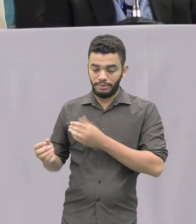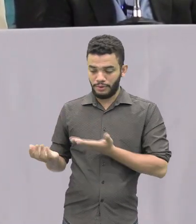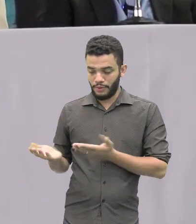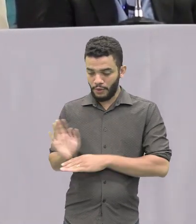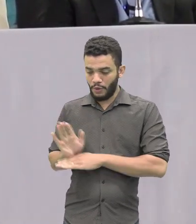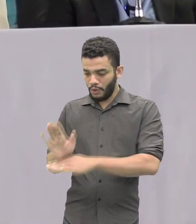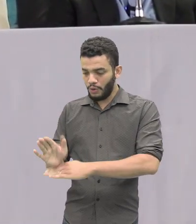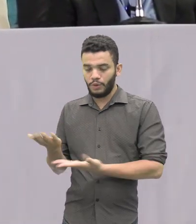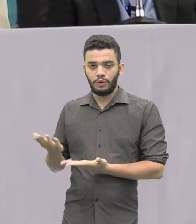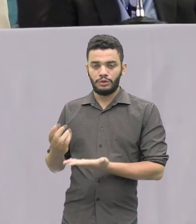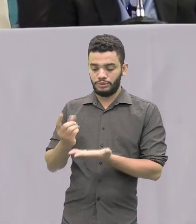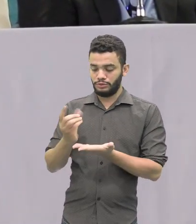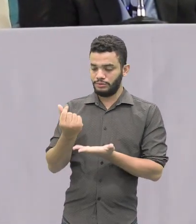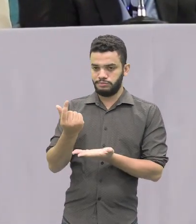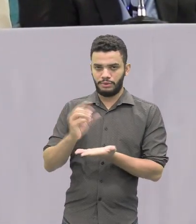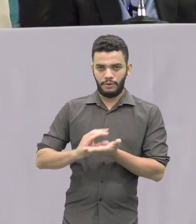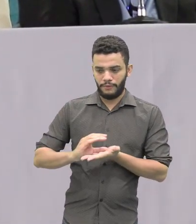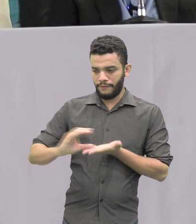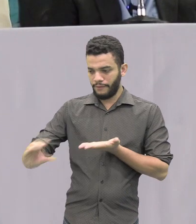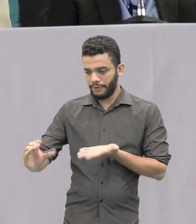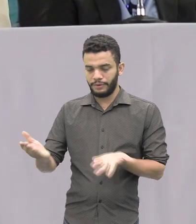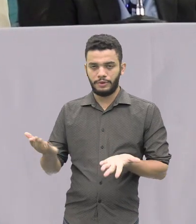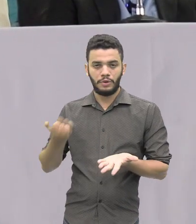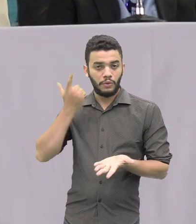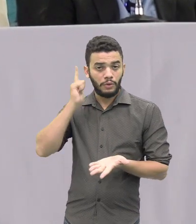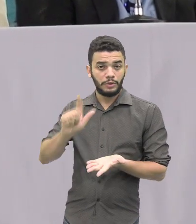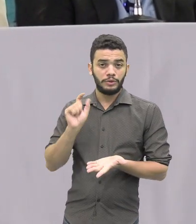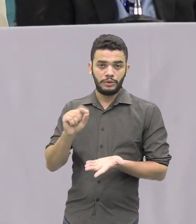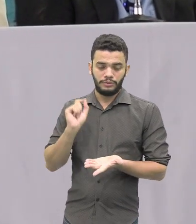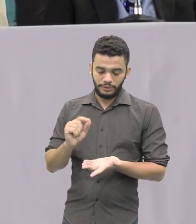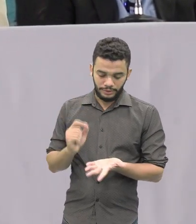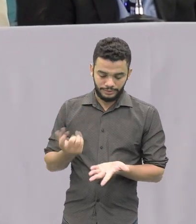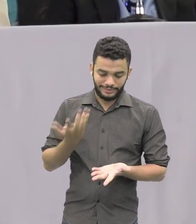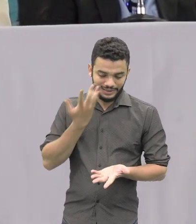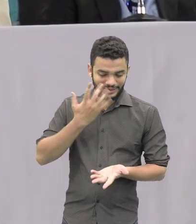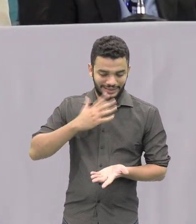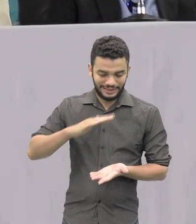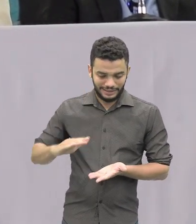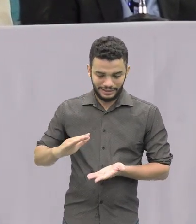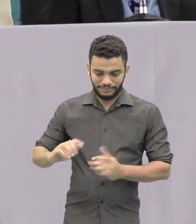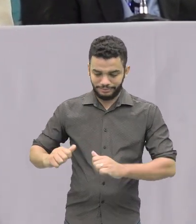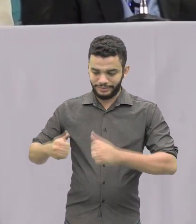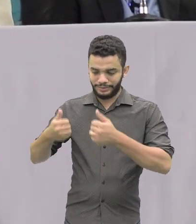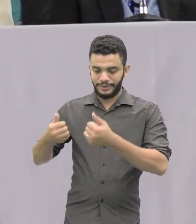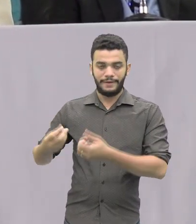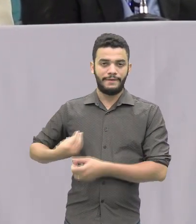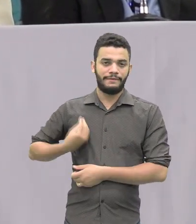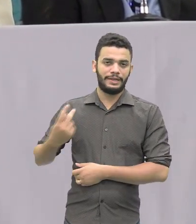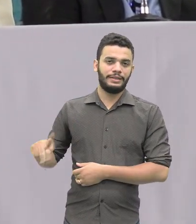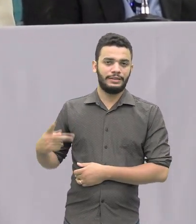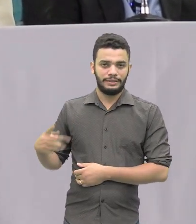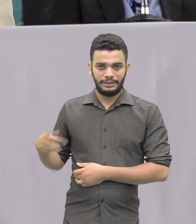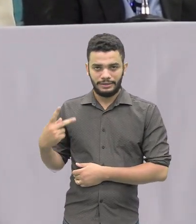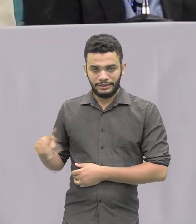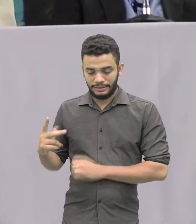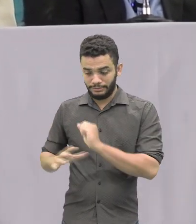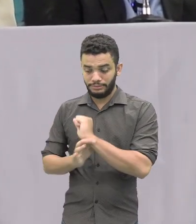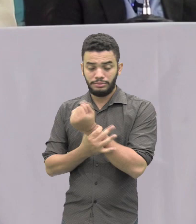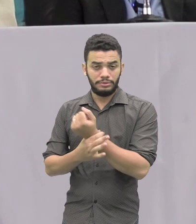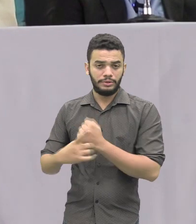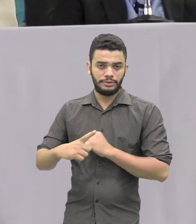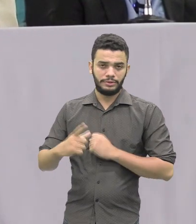aparatos estruturas para atender a nossas crianças nós temos o caps hoje é uma estrutura para atender